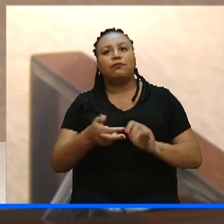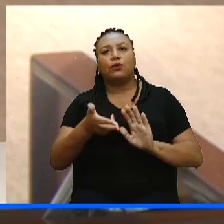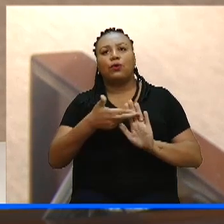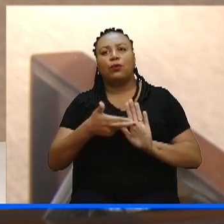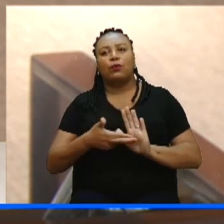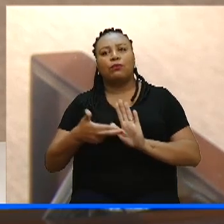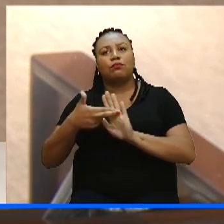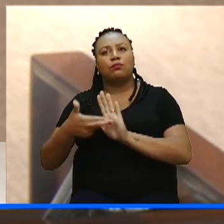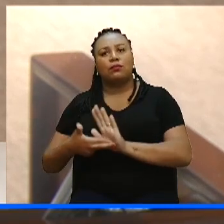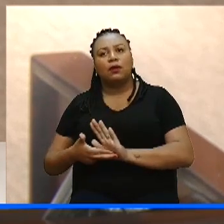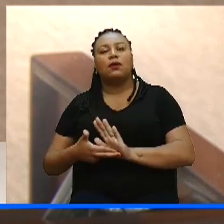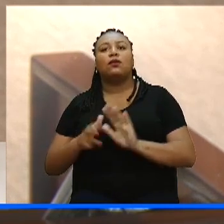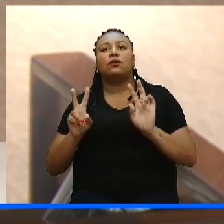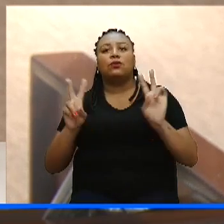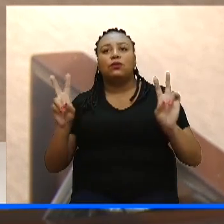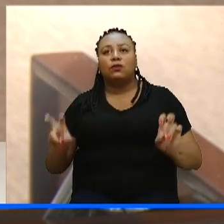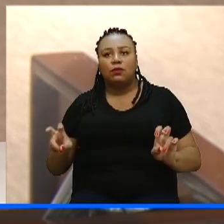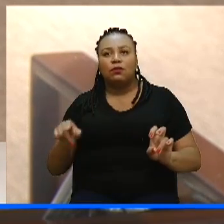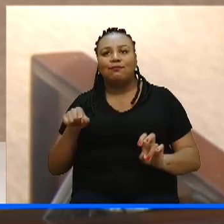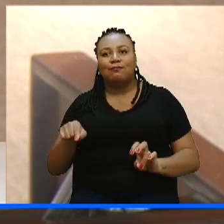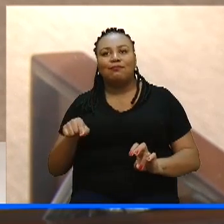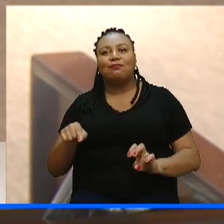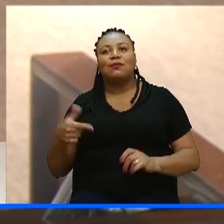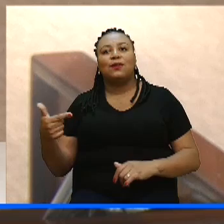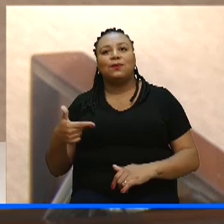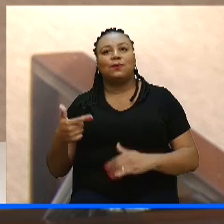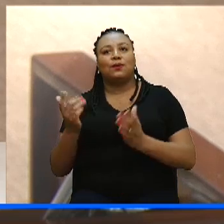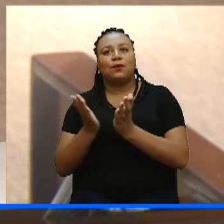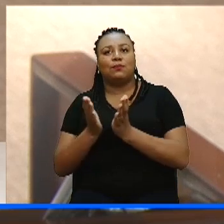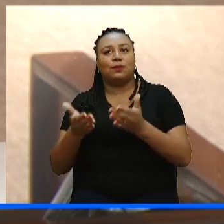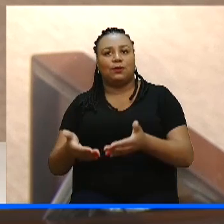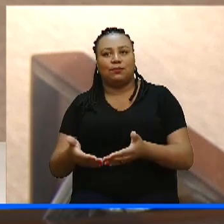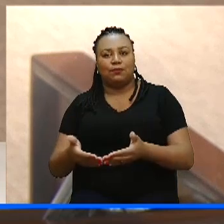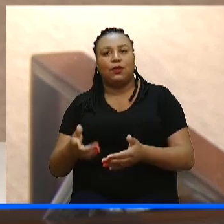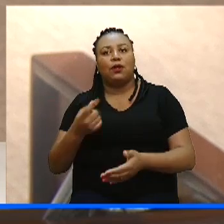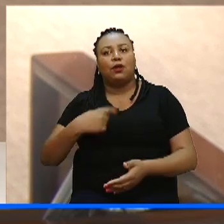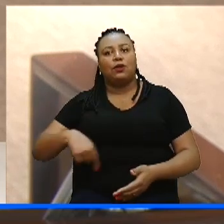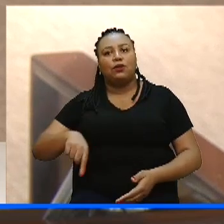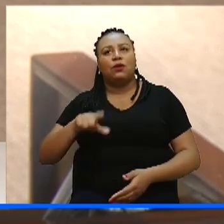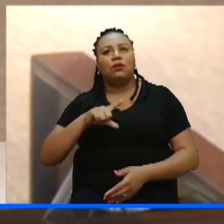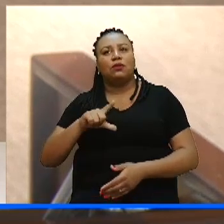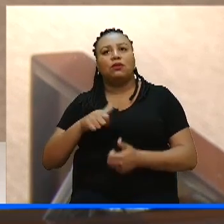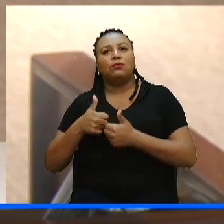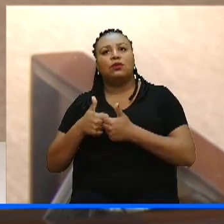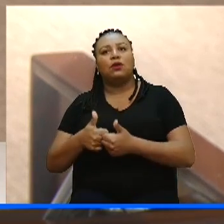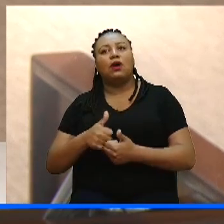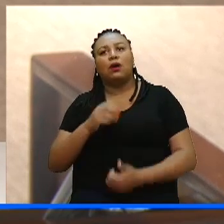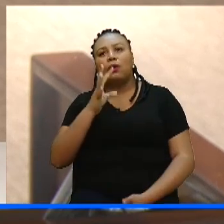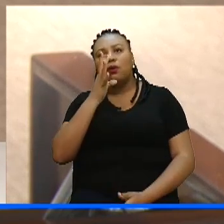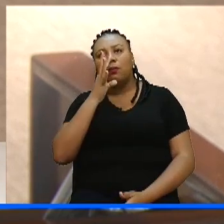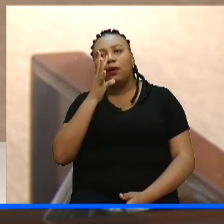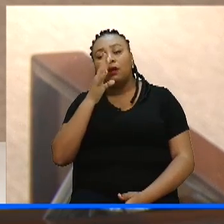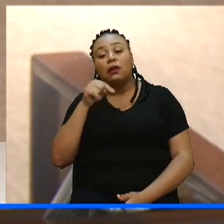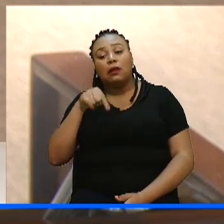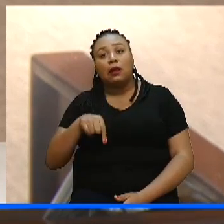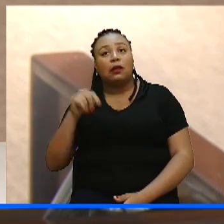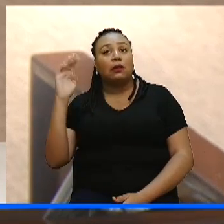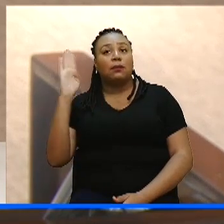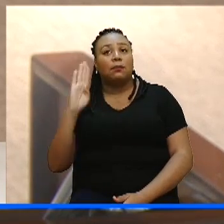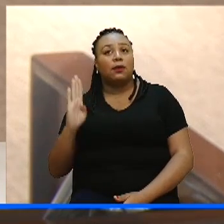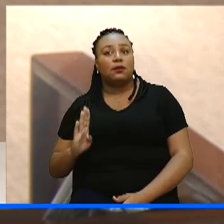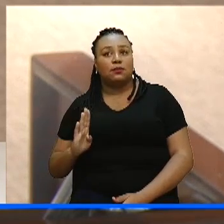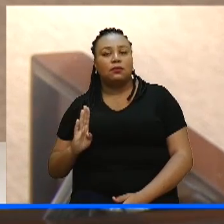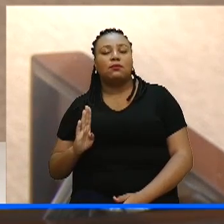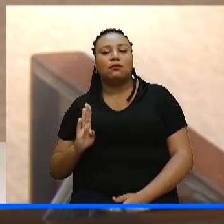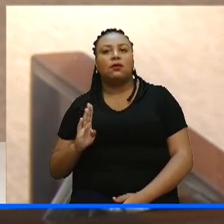que tangem é sua comissão nós temos acompanhado que neste brasil